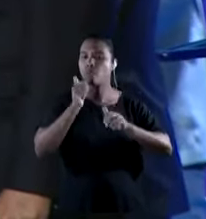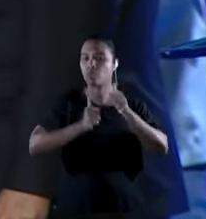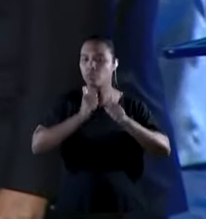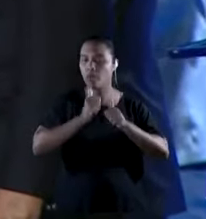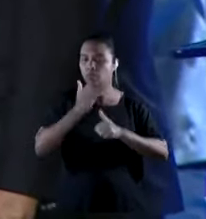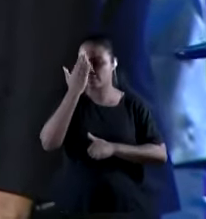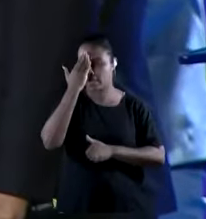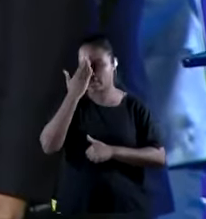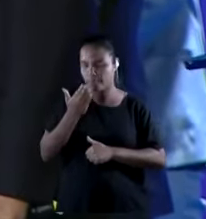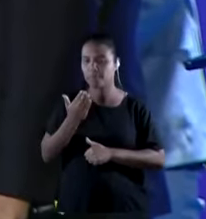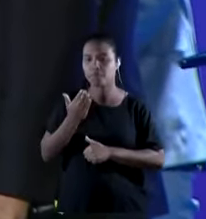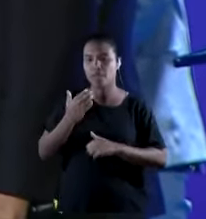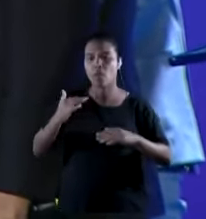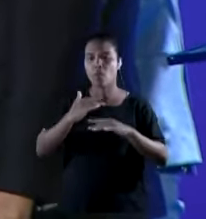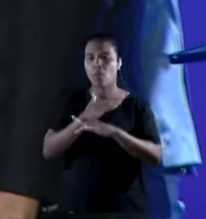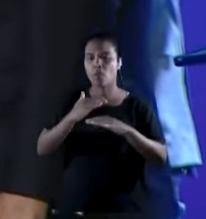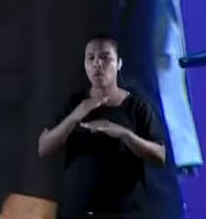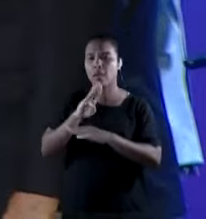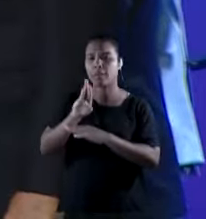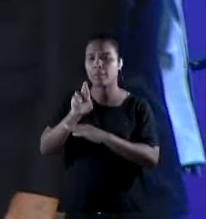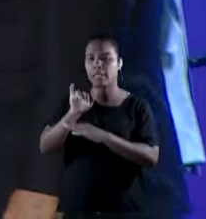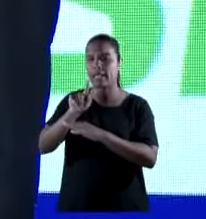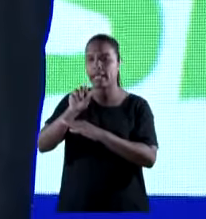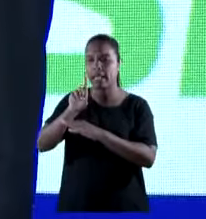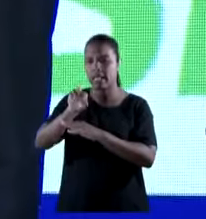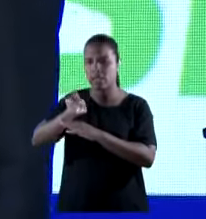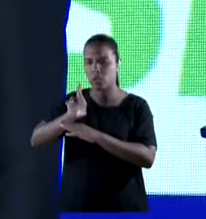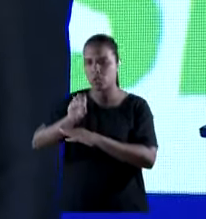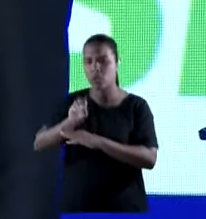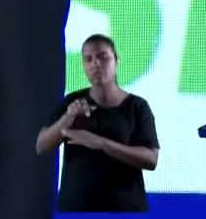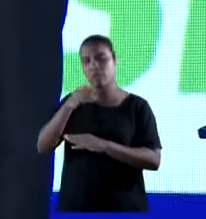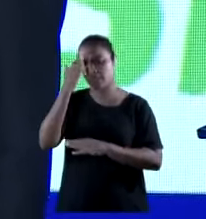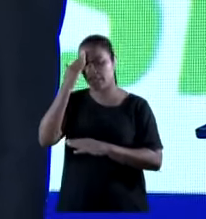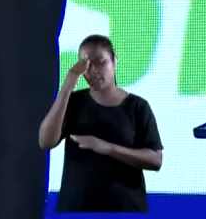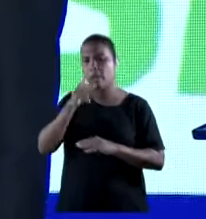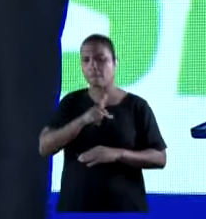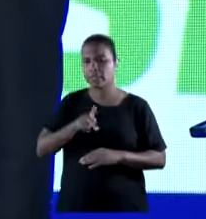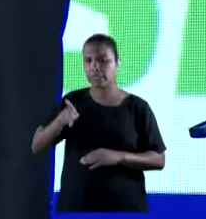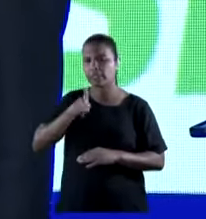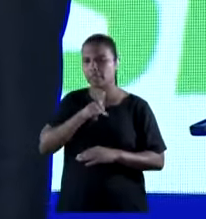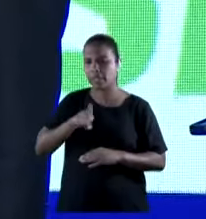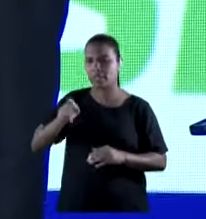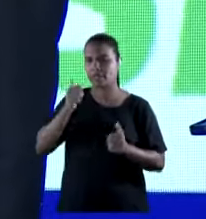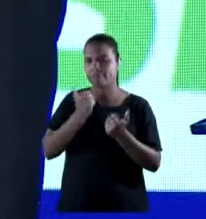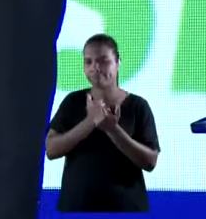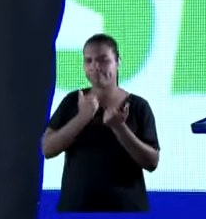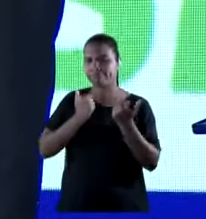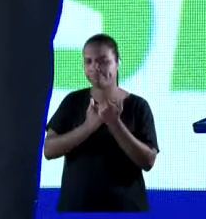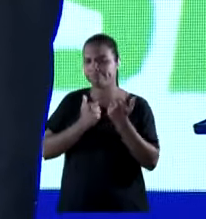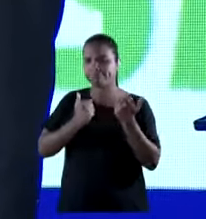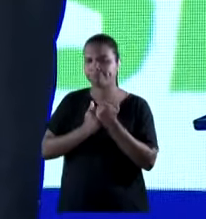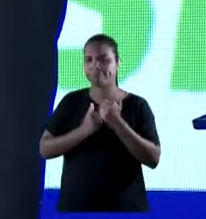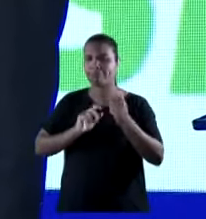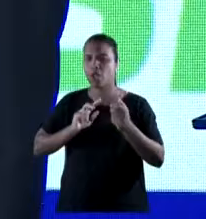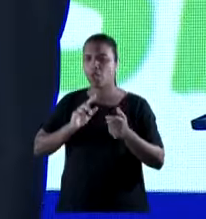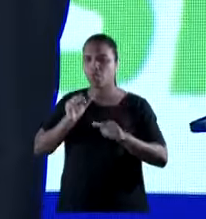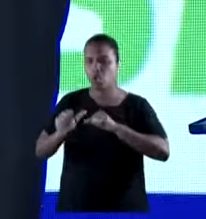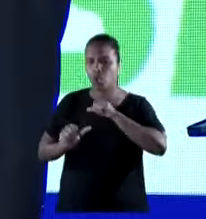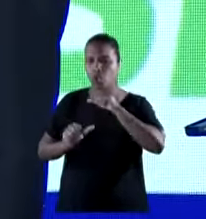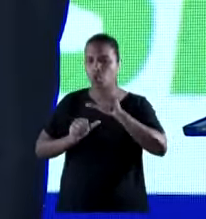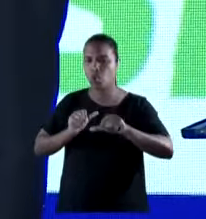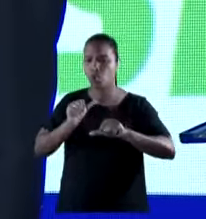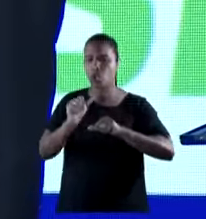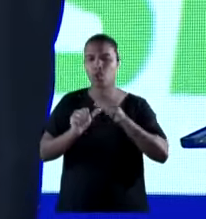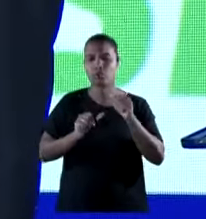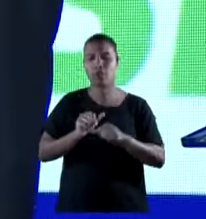Antônio, teve vários presidentes enlameados. E você entrou, eu não te conheço pessoalmente, só agora. Não